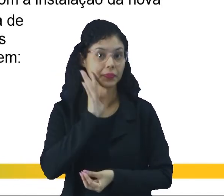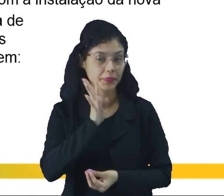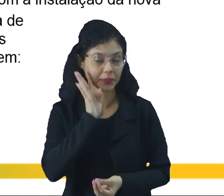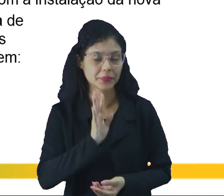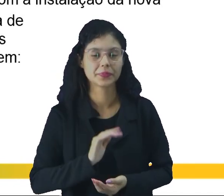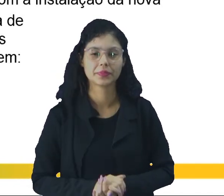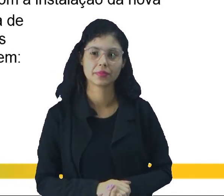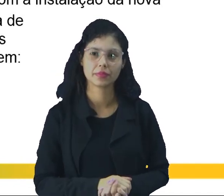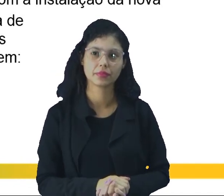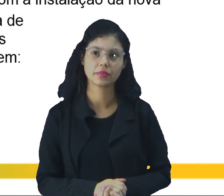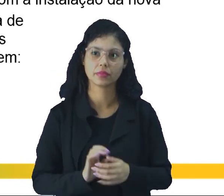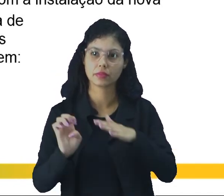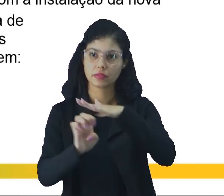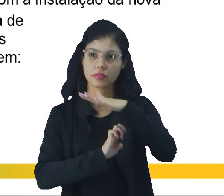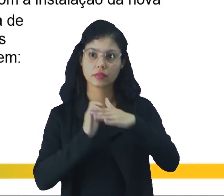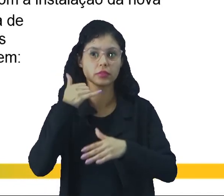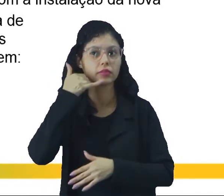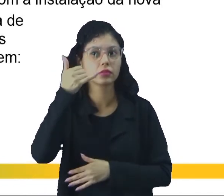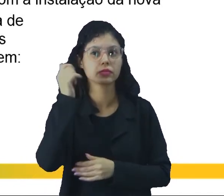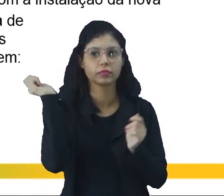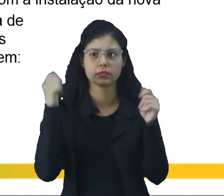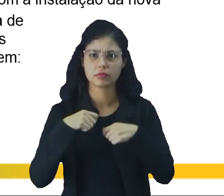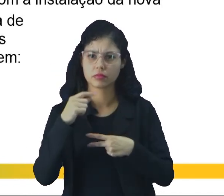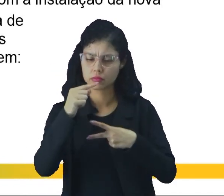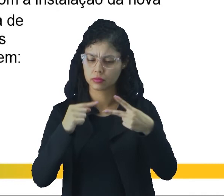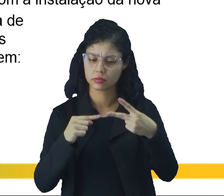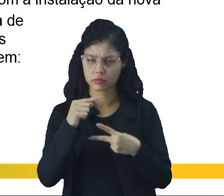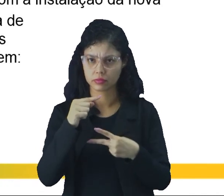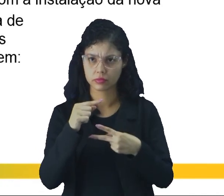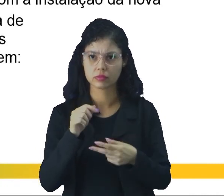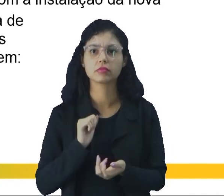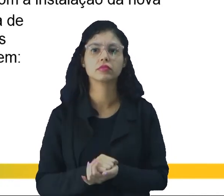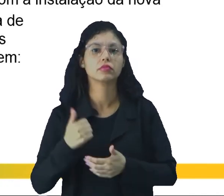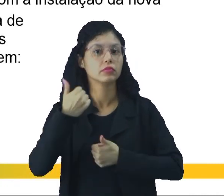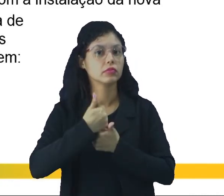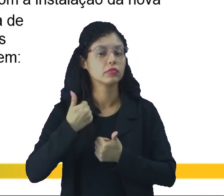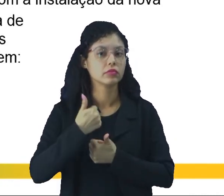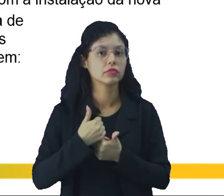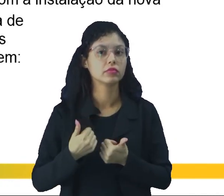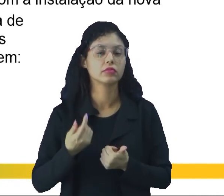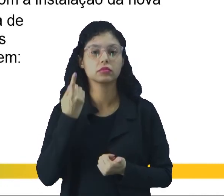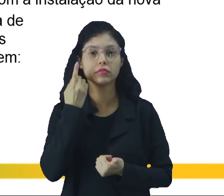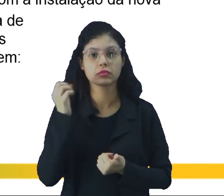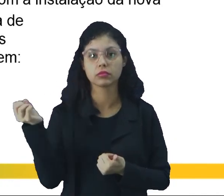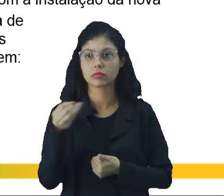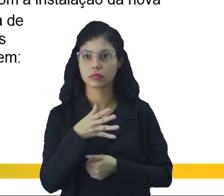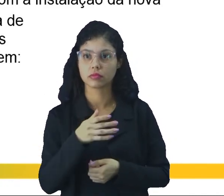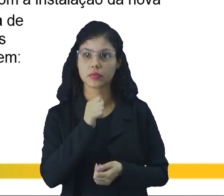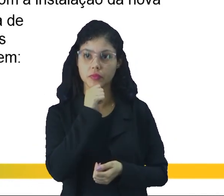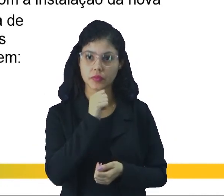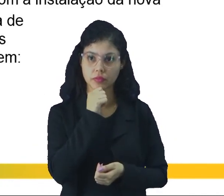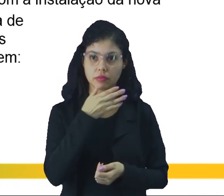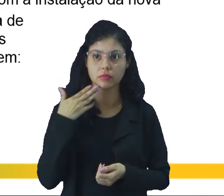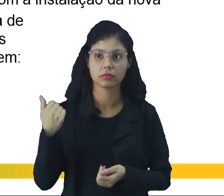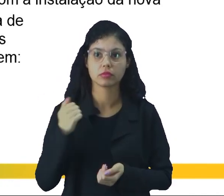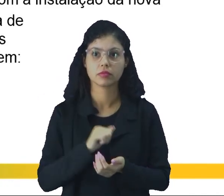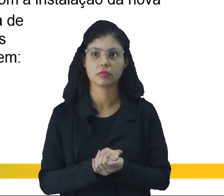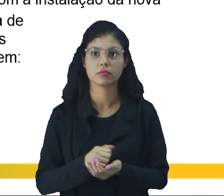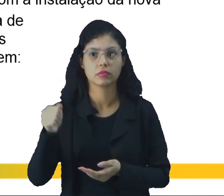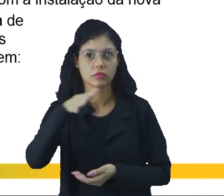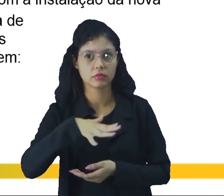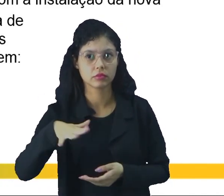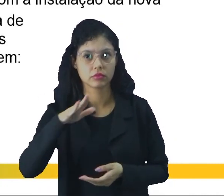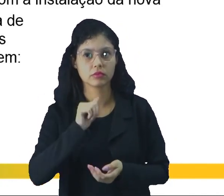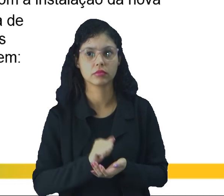bacana. Uma empresa de telefonia celular possui duas antenas que serão substituídas por uma nova mais potente. As áreas